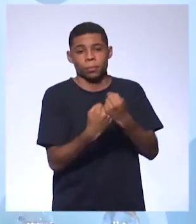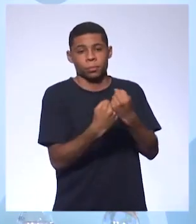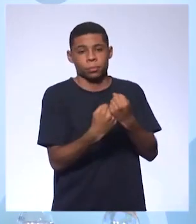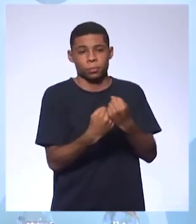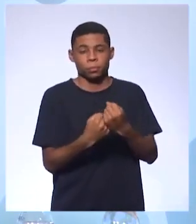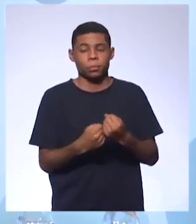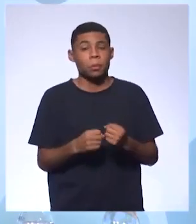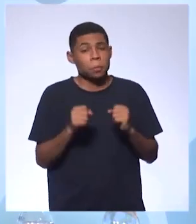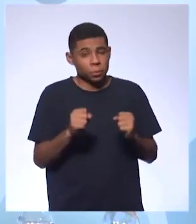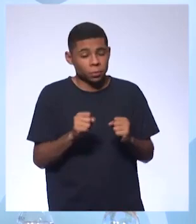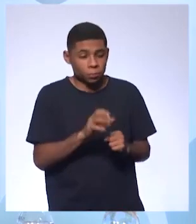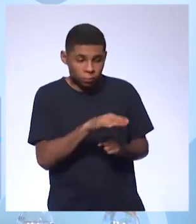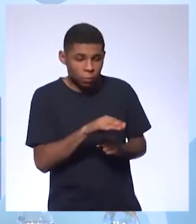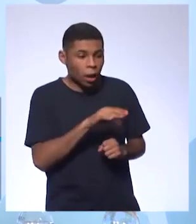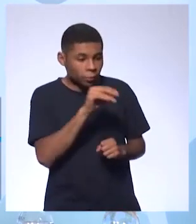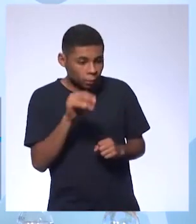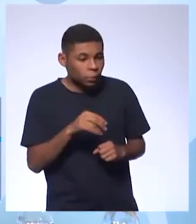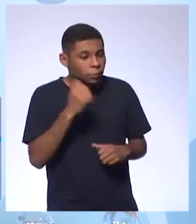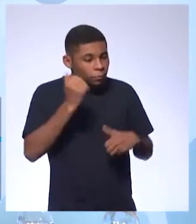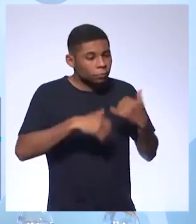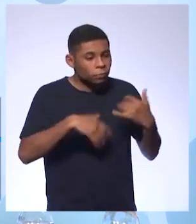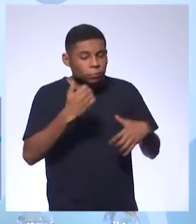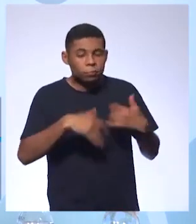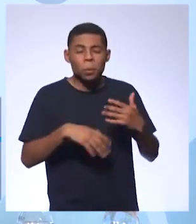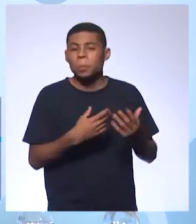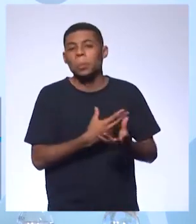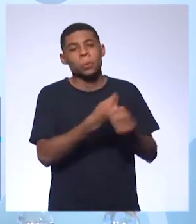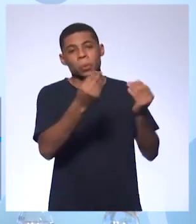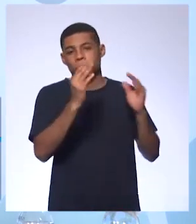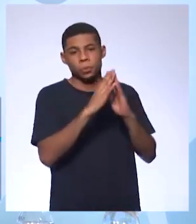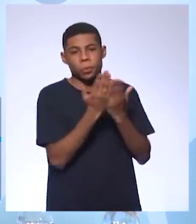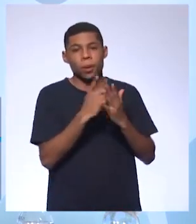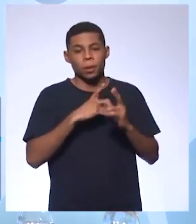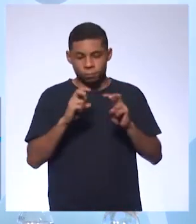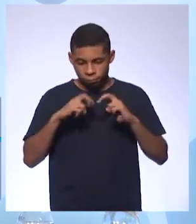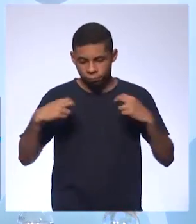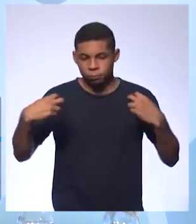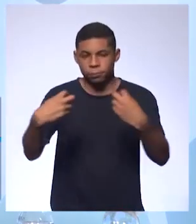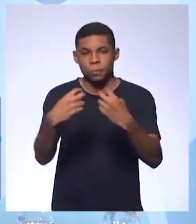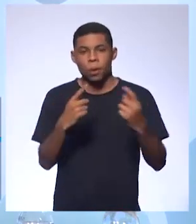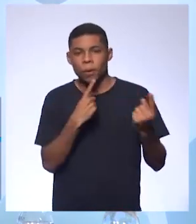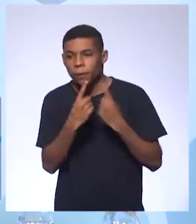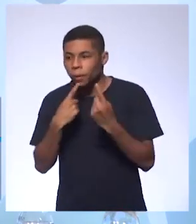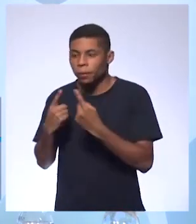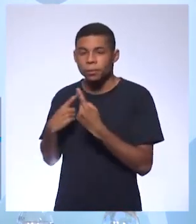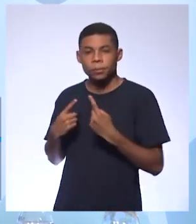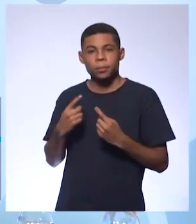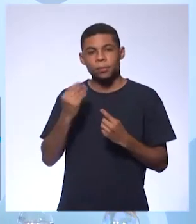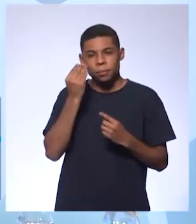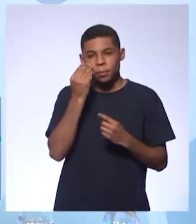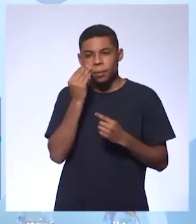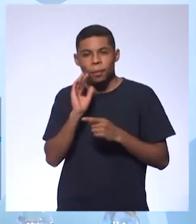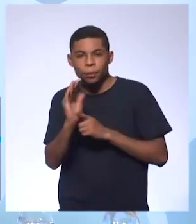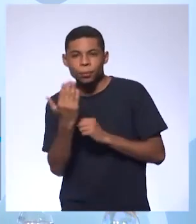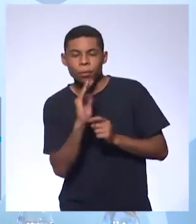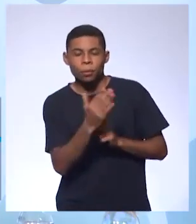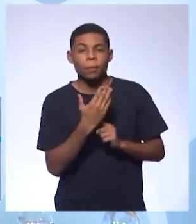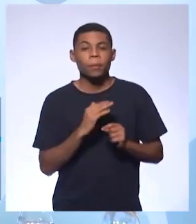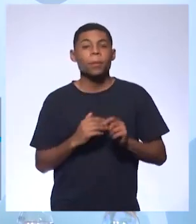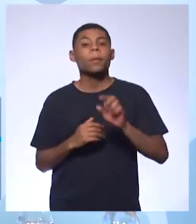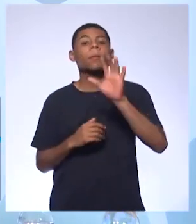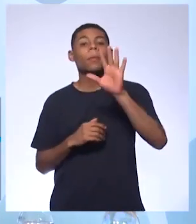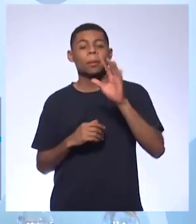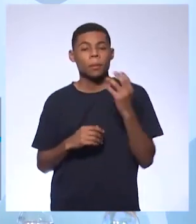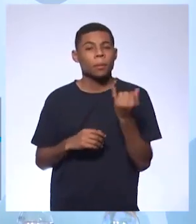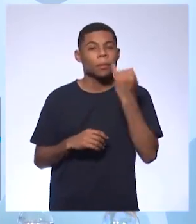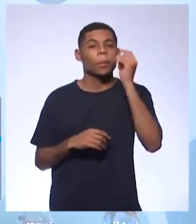ou oralmente, tem muitas escolas que fazem rodas de conversa para que se dê essa autoavaliação, mas também